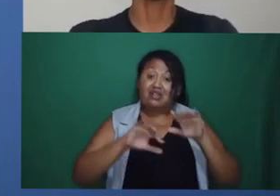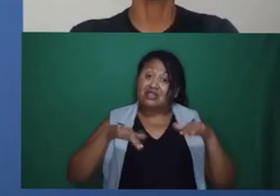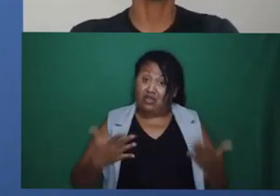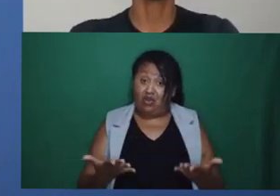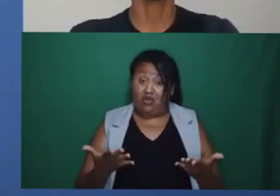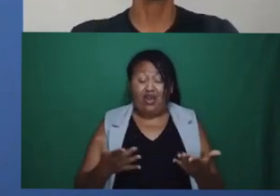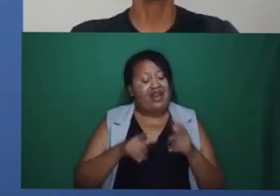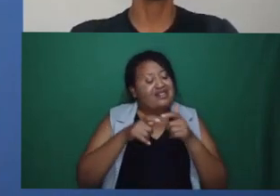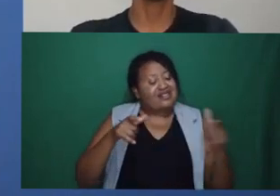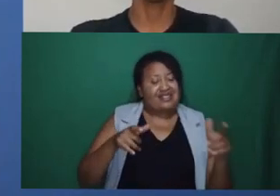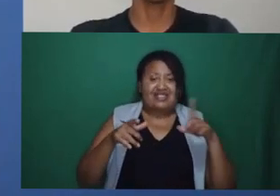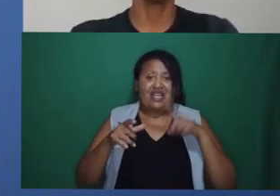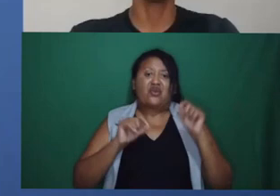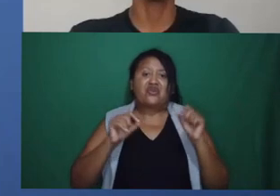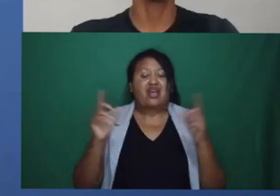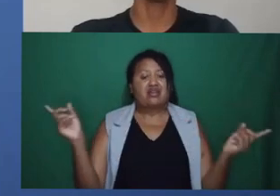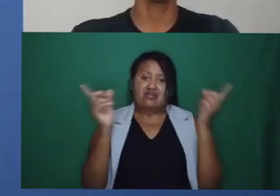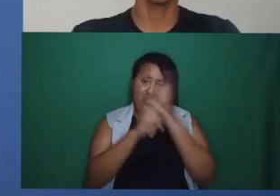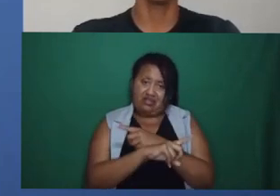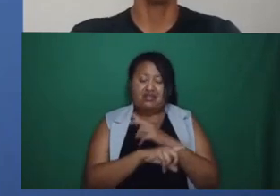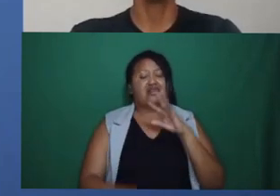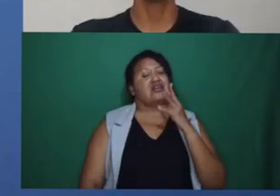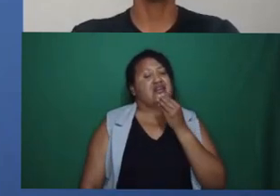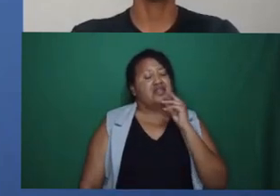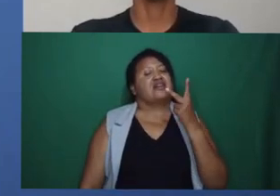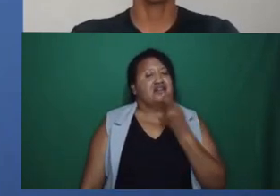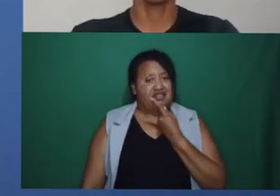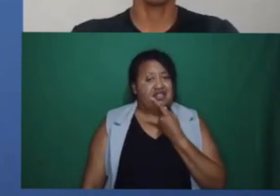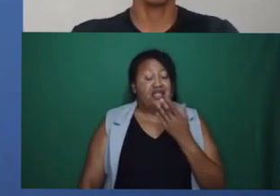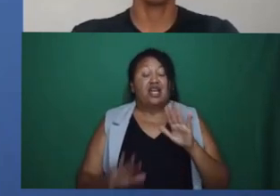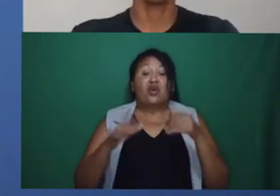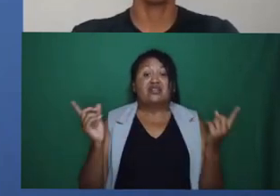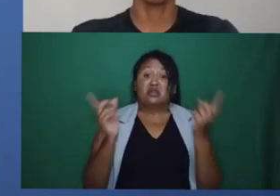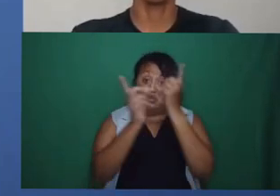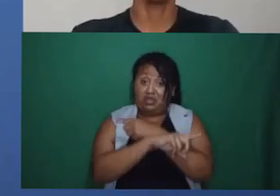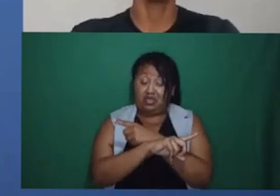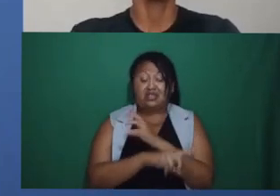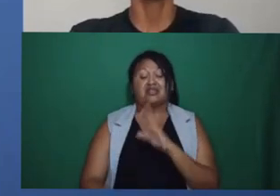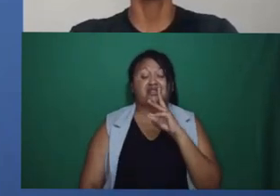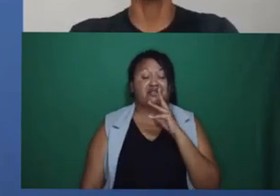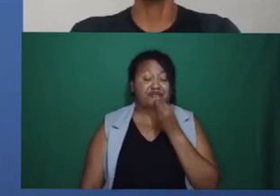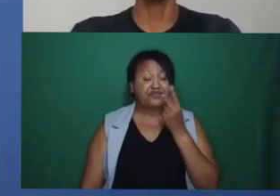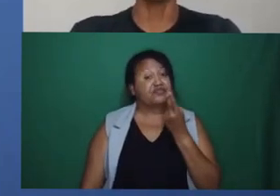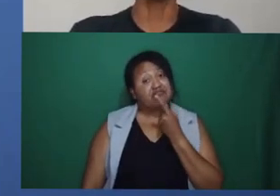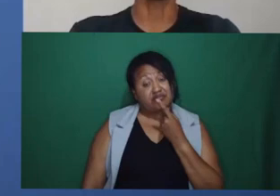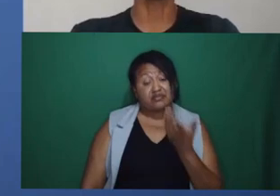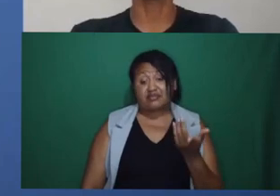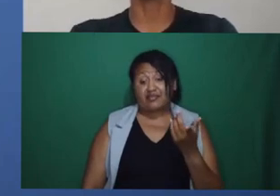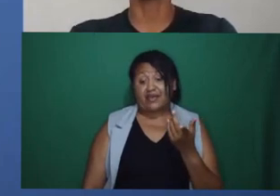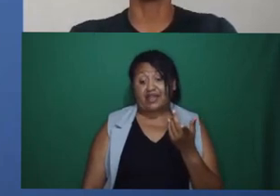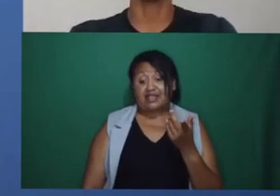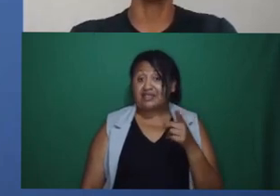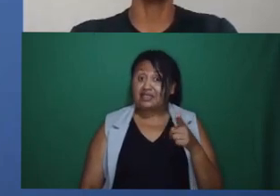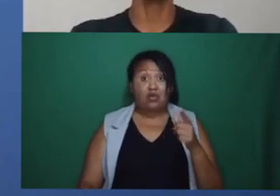grandezas elas são inversamente proporcionais toda elas são inversamente proporcionais nós não vivemos